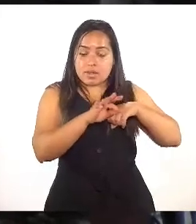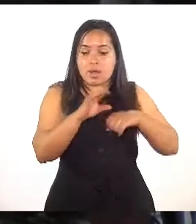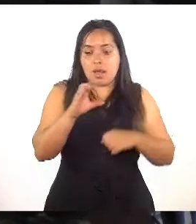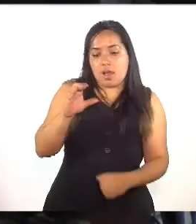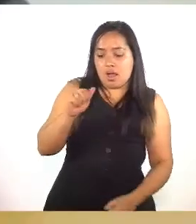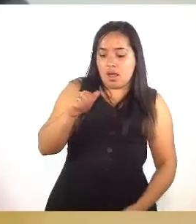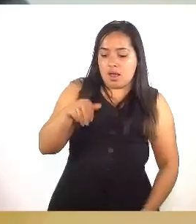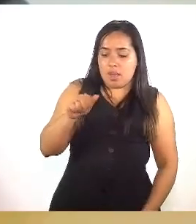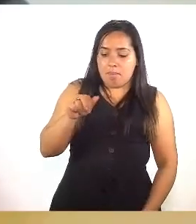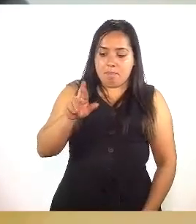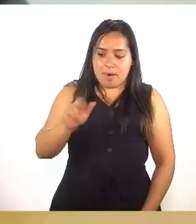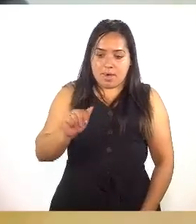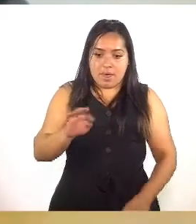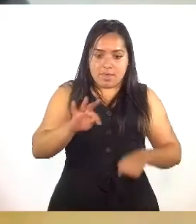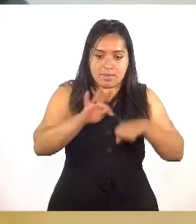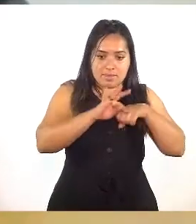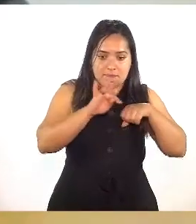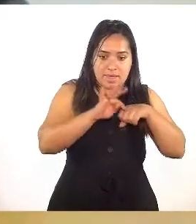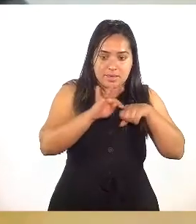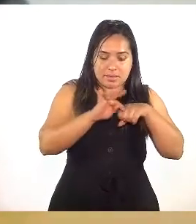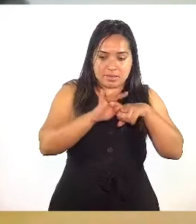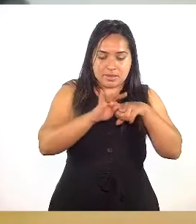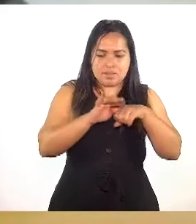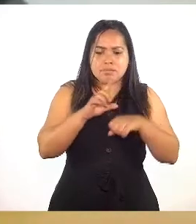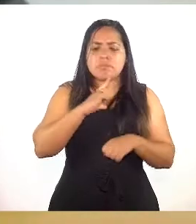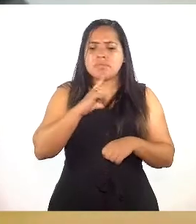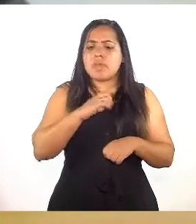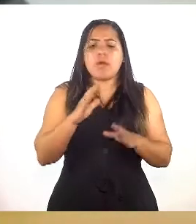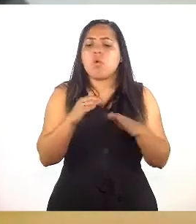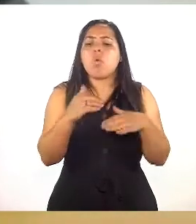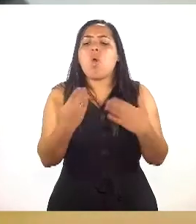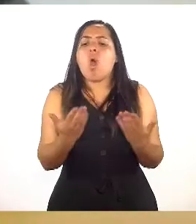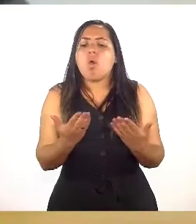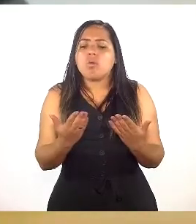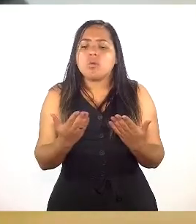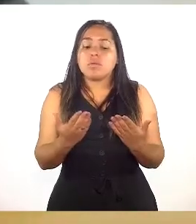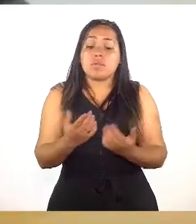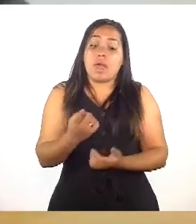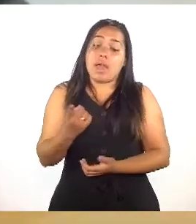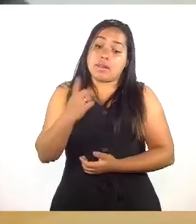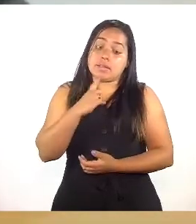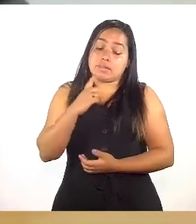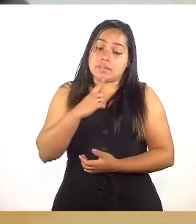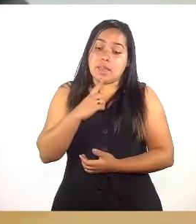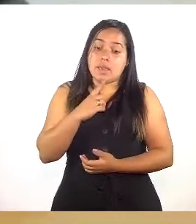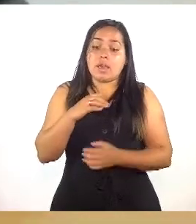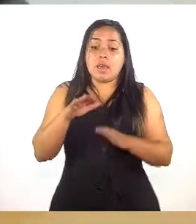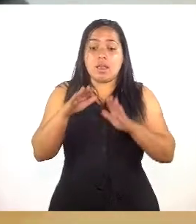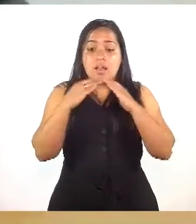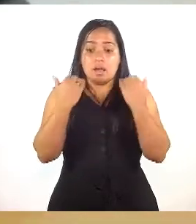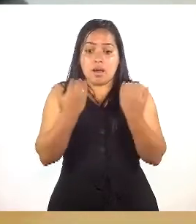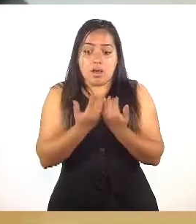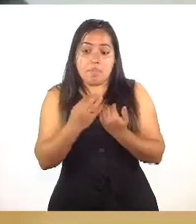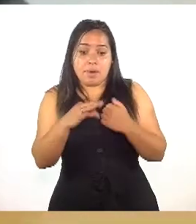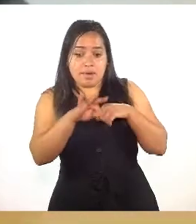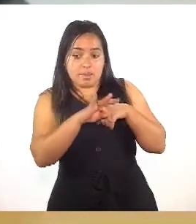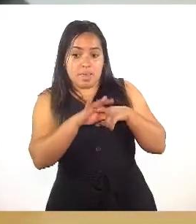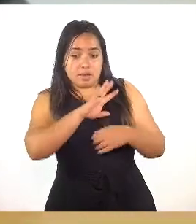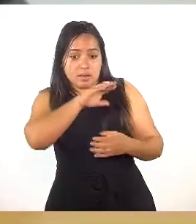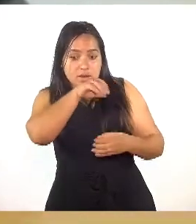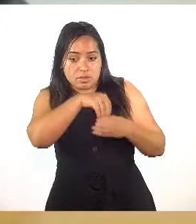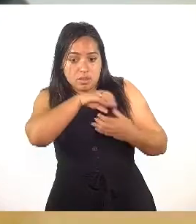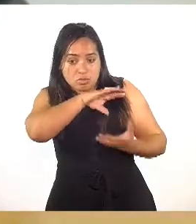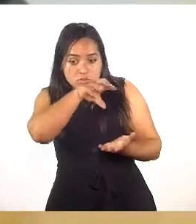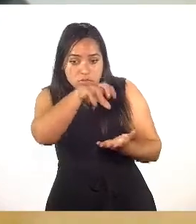A Genersa possui 4 câmaras técnicas, né? Ela possui uma câmara técnica de energia, que supervisiona e fiscaliza esse setor. Ela